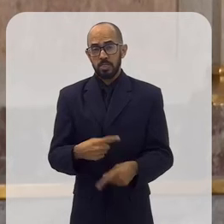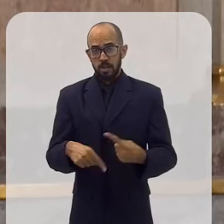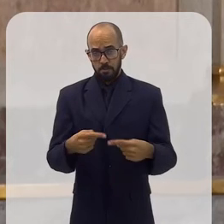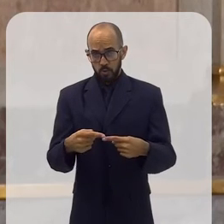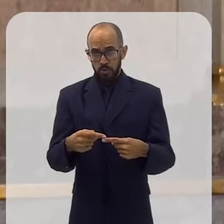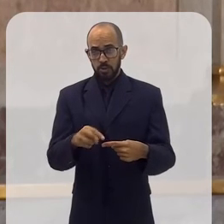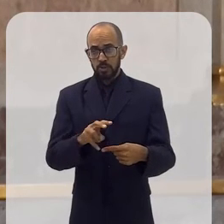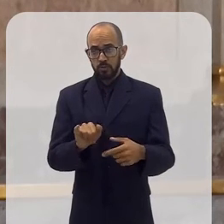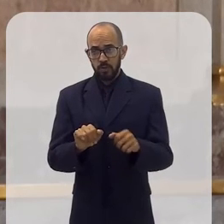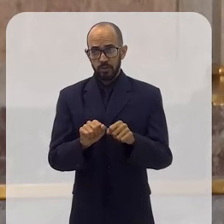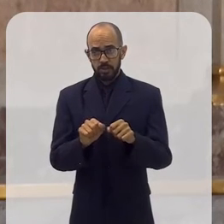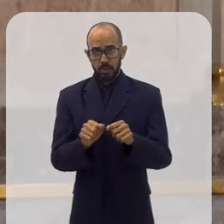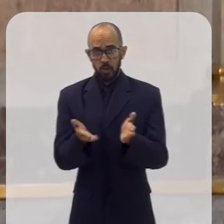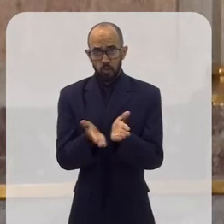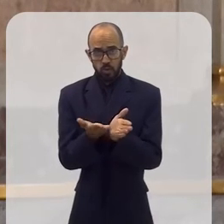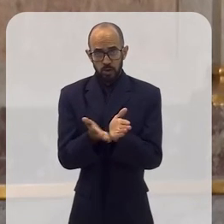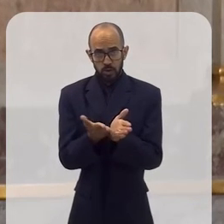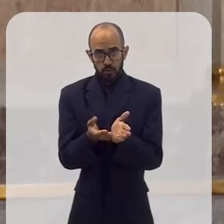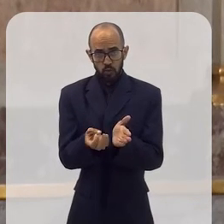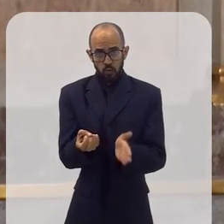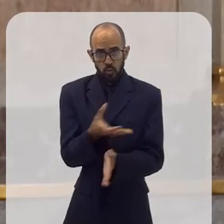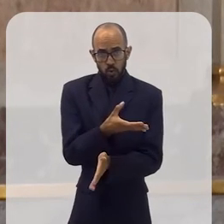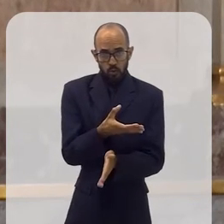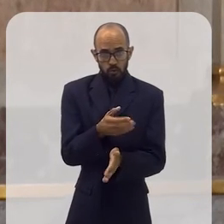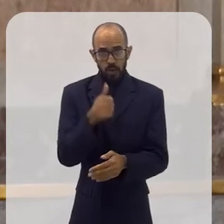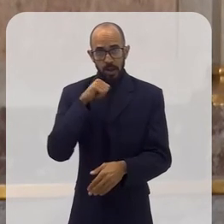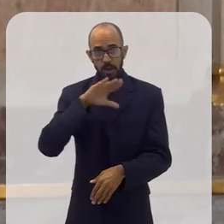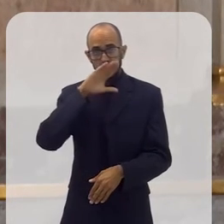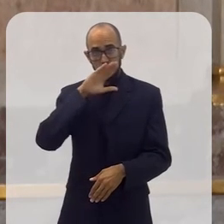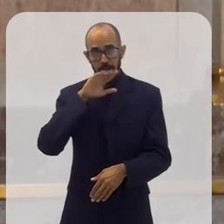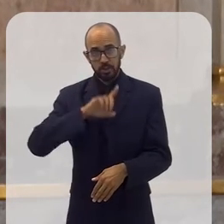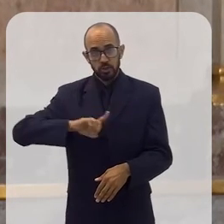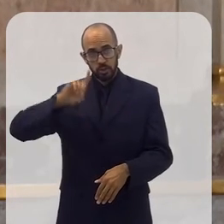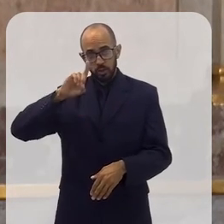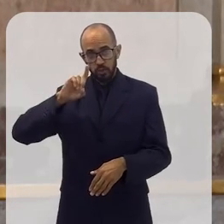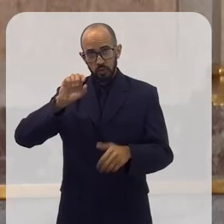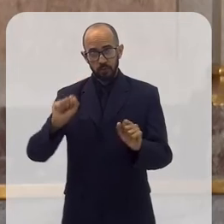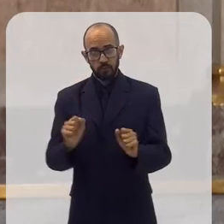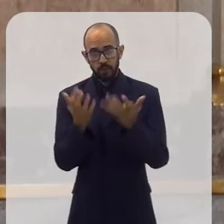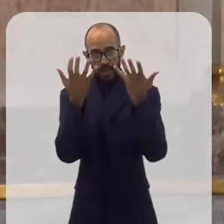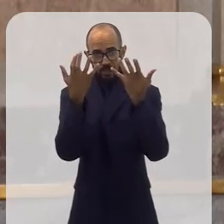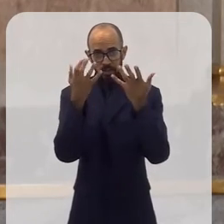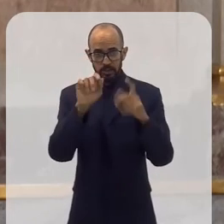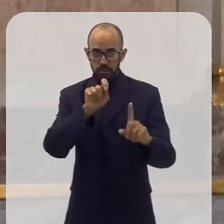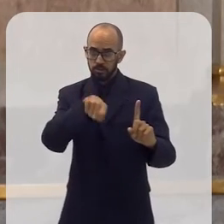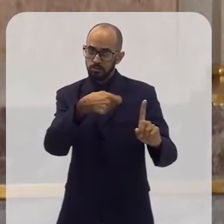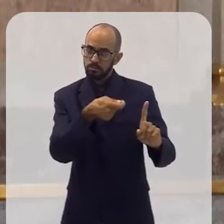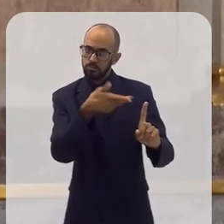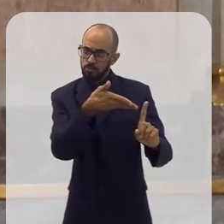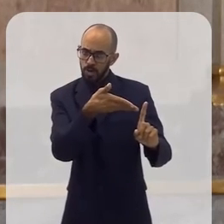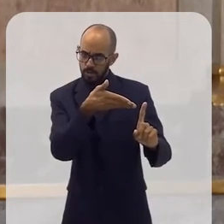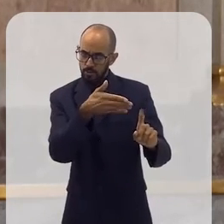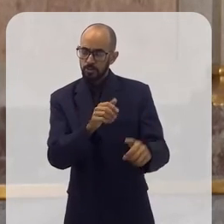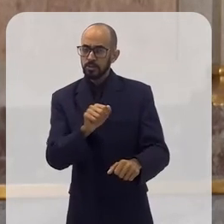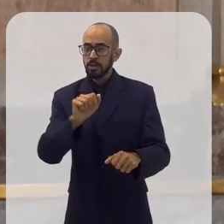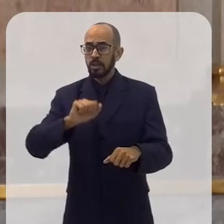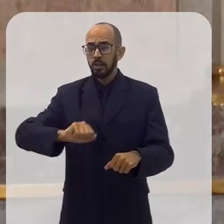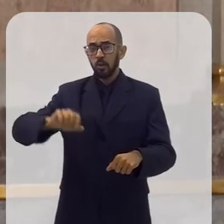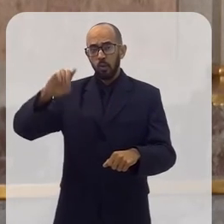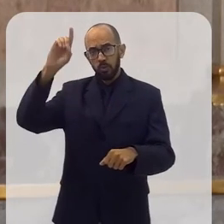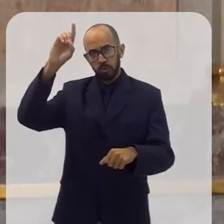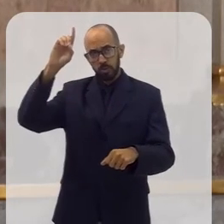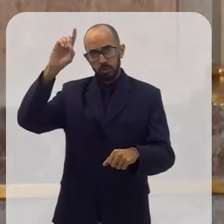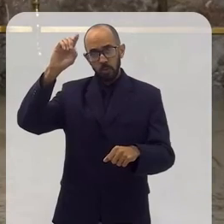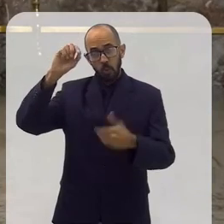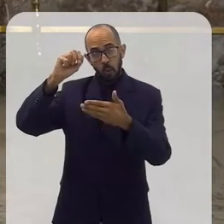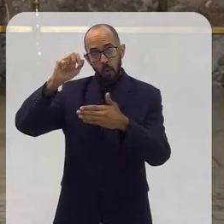Em breve vai sair um novo livro, A Mãe de Deus, Festas e Ícones, que é também com a bênção de nosso